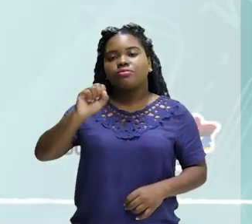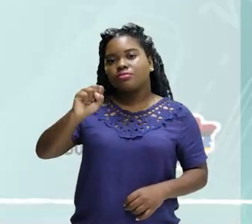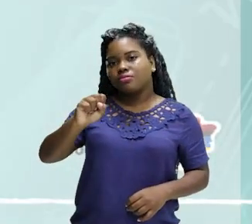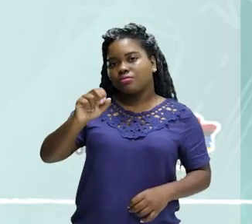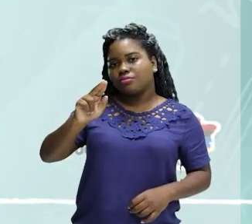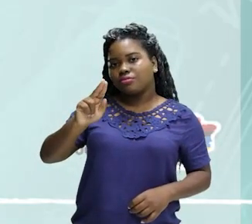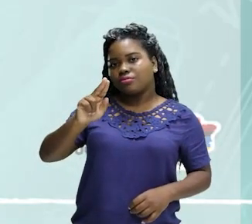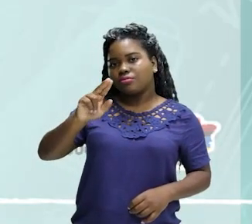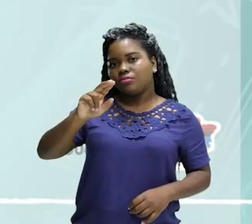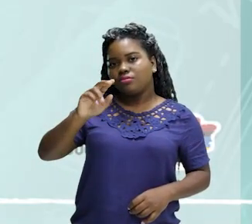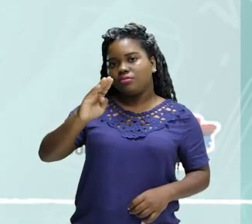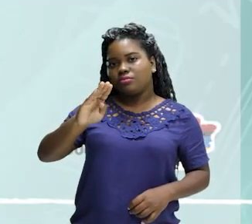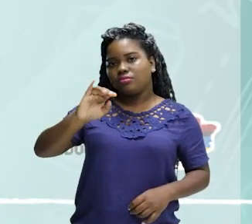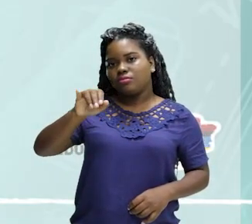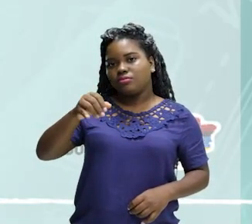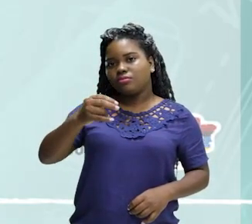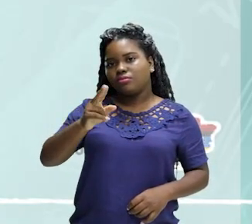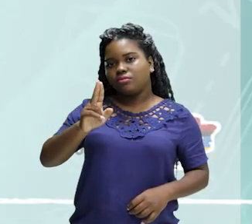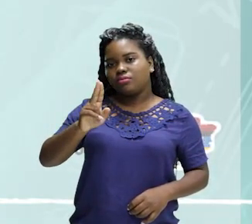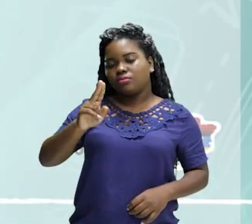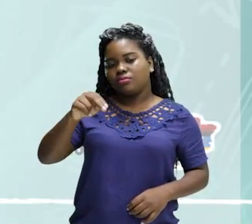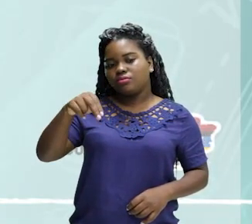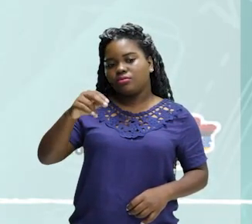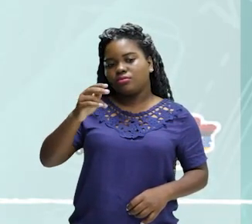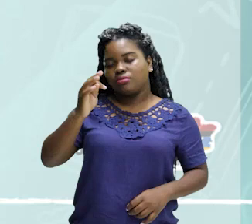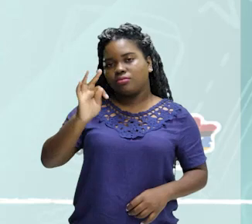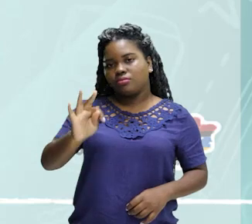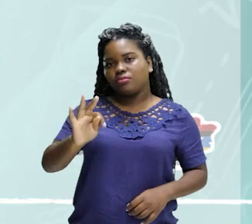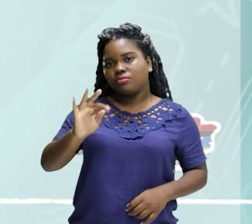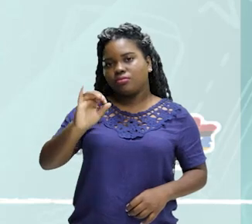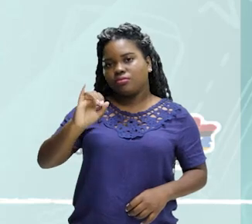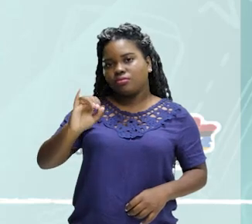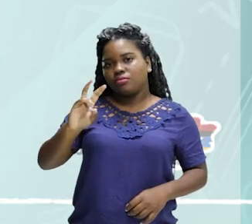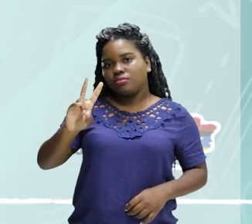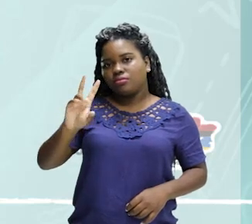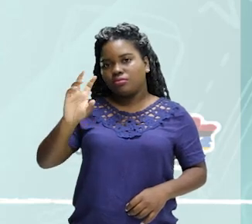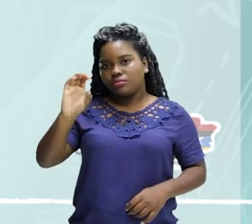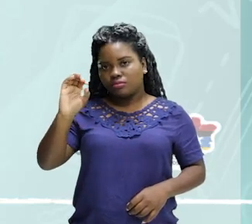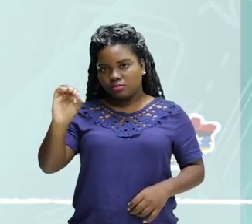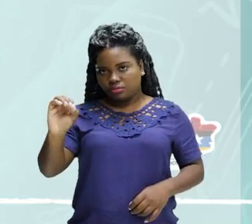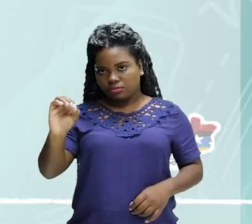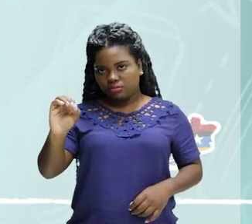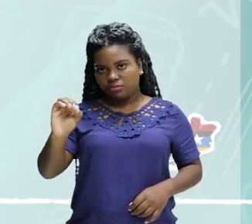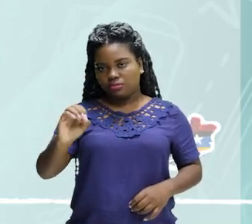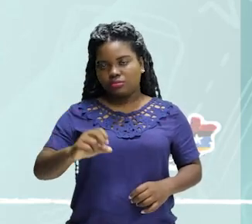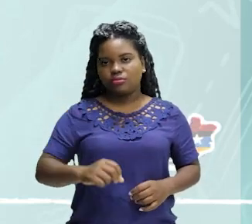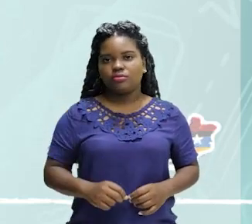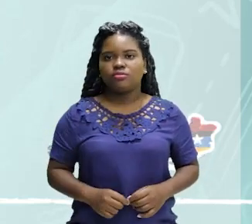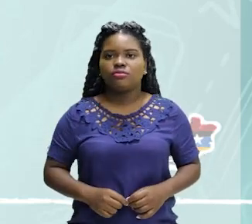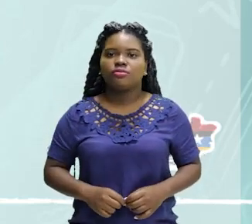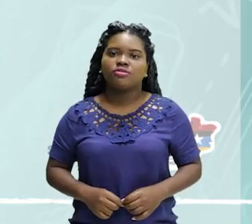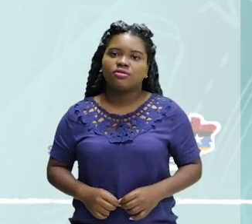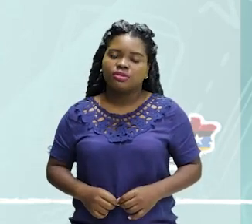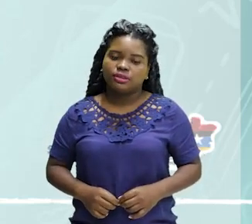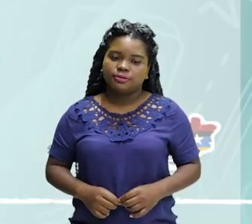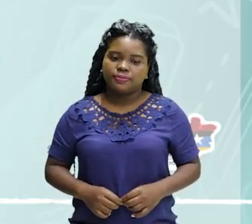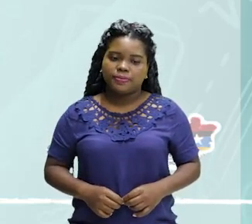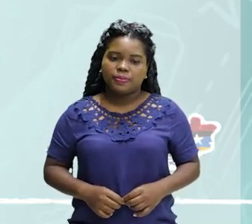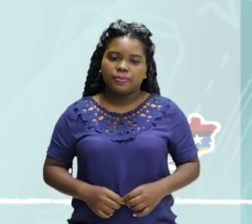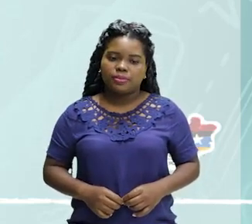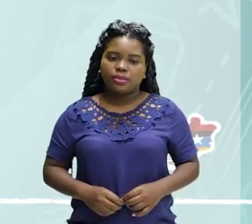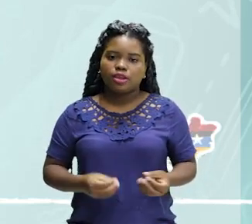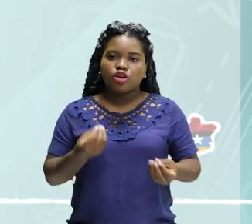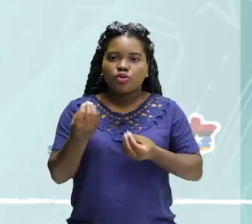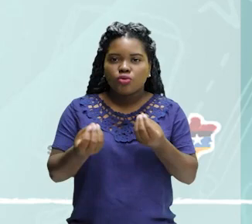Tiempos compostos, ainda dando continuidade, só que agora com o modo subjuntivo. Então, como é que a